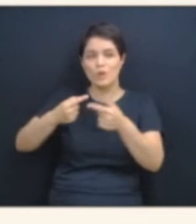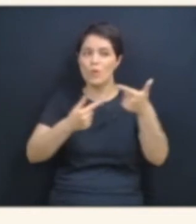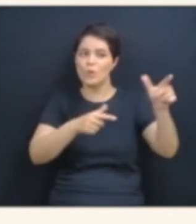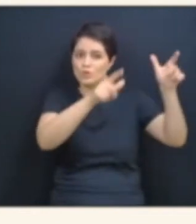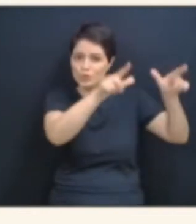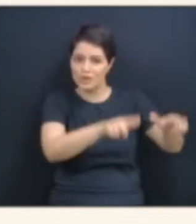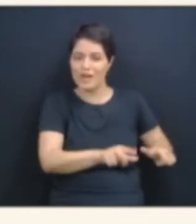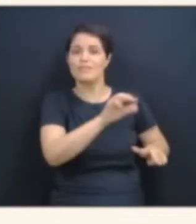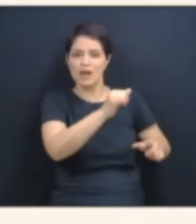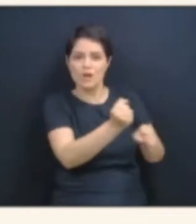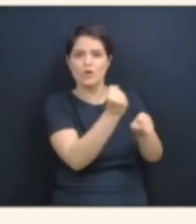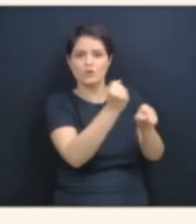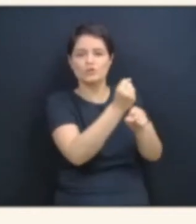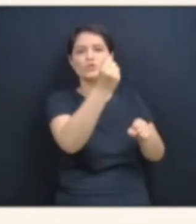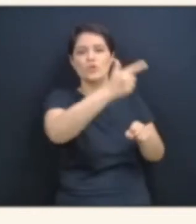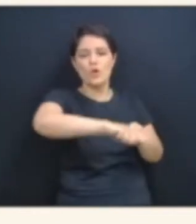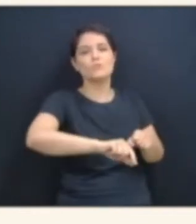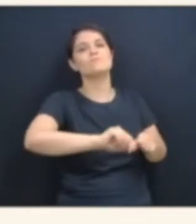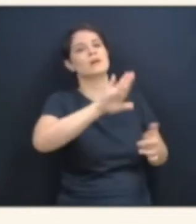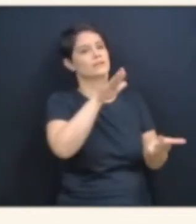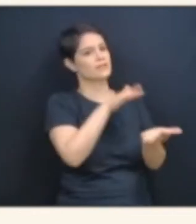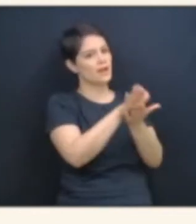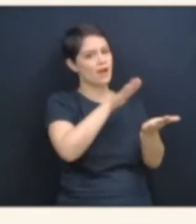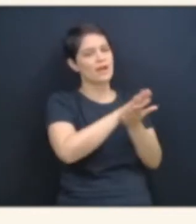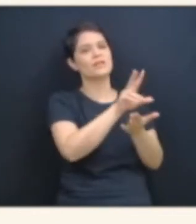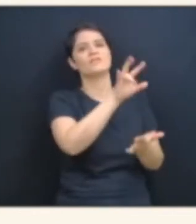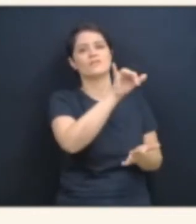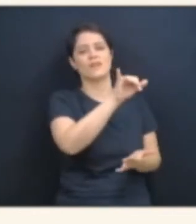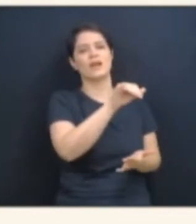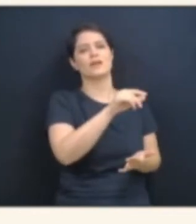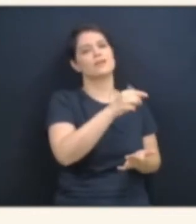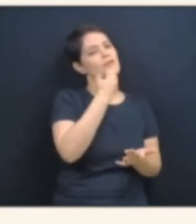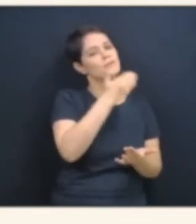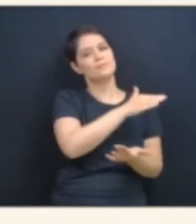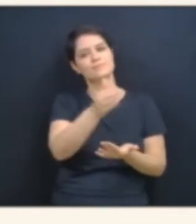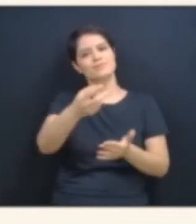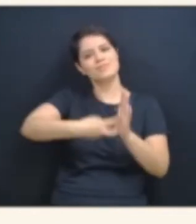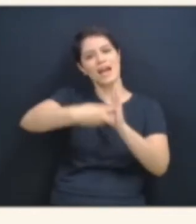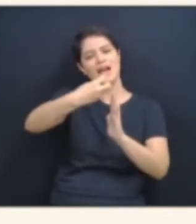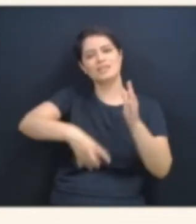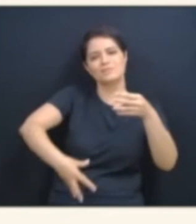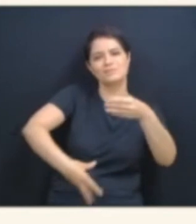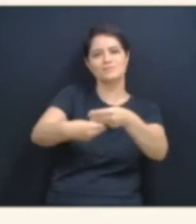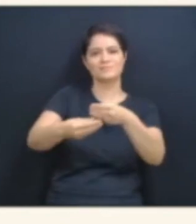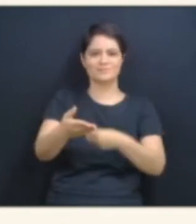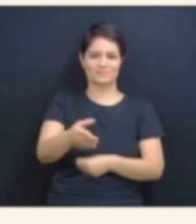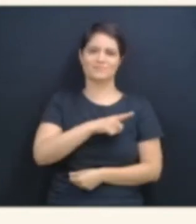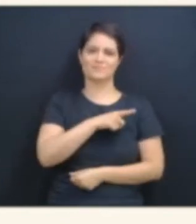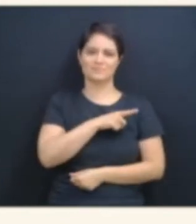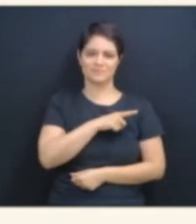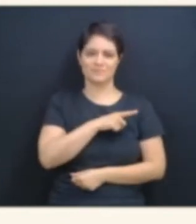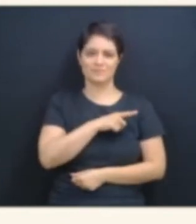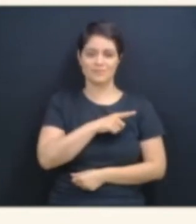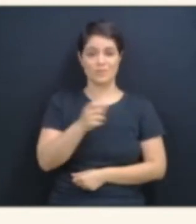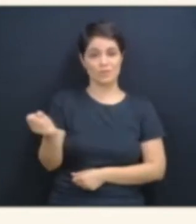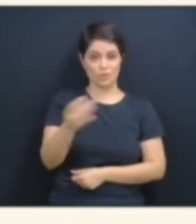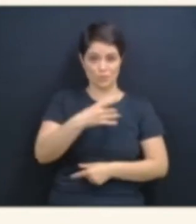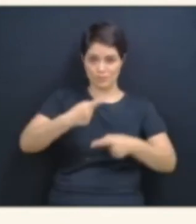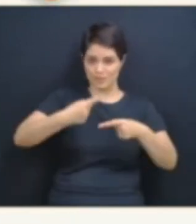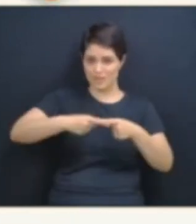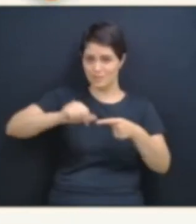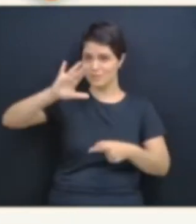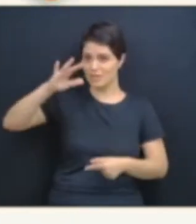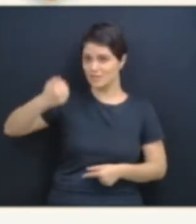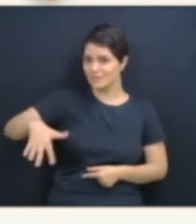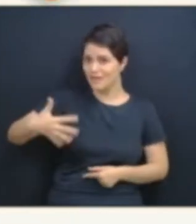do povo paranaense. O novo pedágio será mais caro, irá pesar nos custos da produção paranaense e vai prejudicar a qualidade de vida